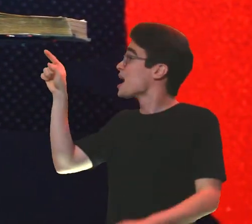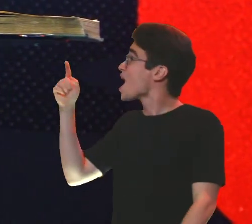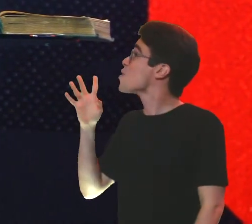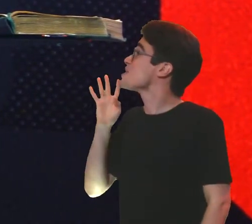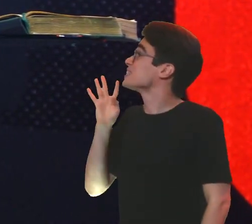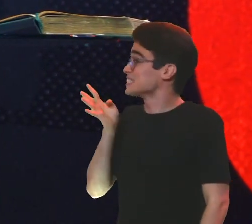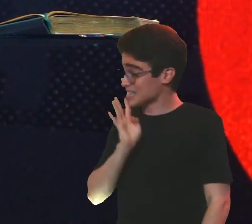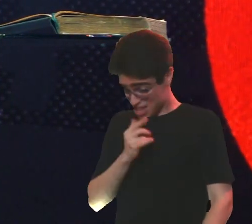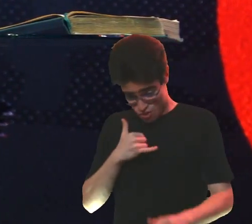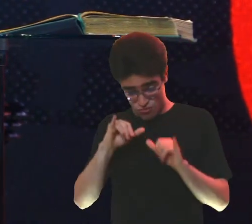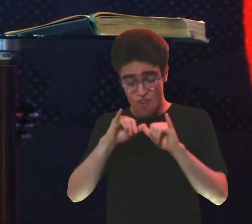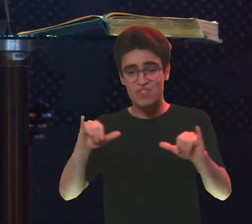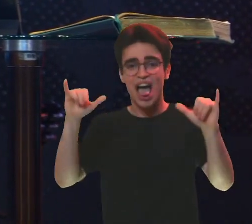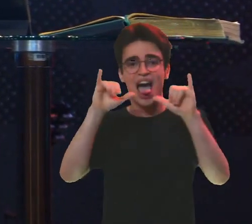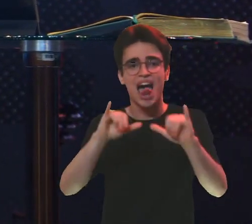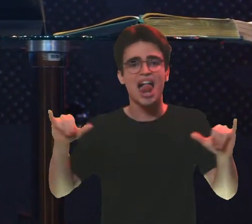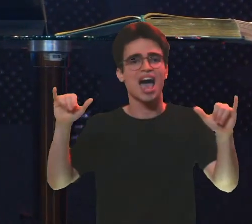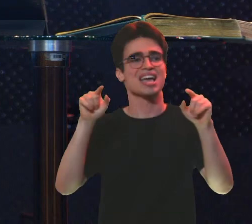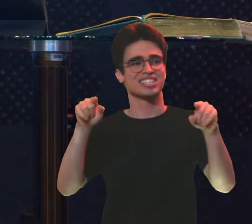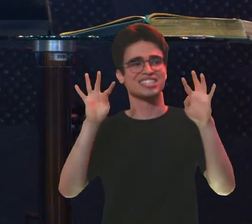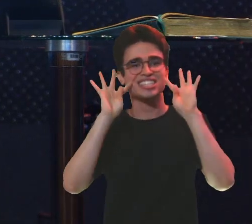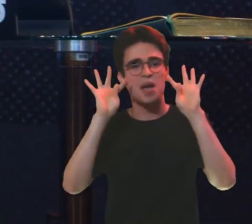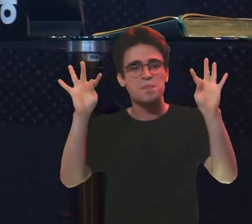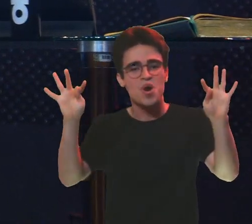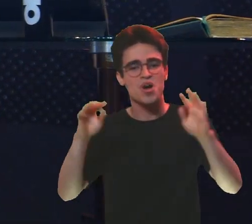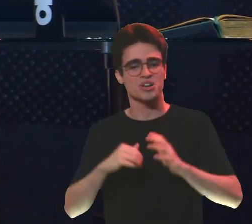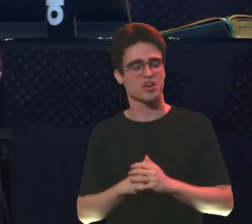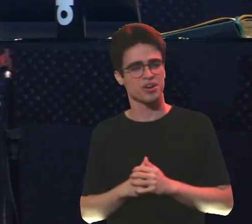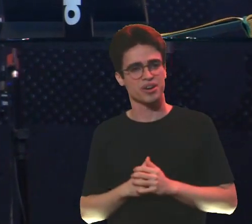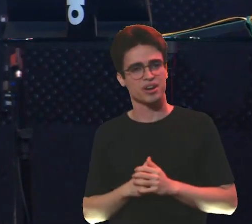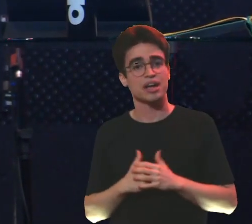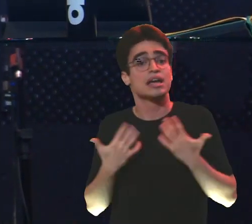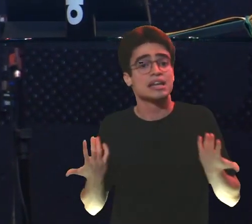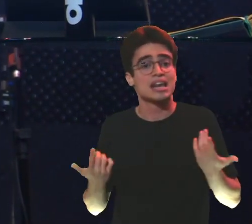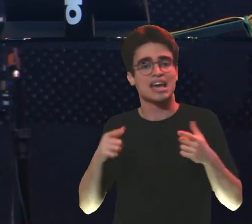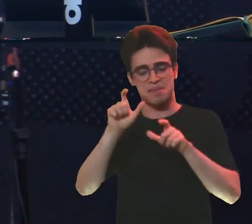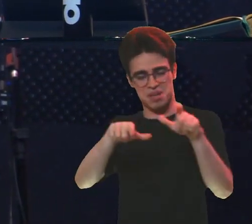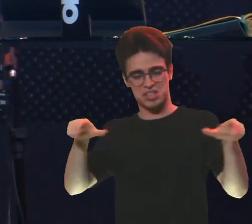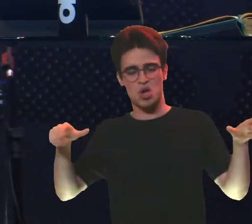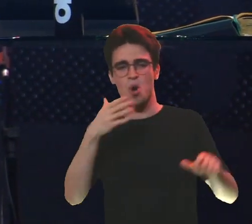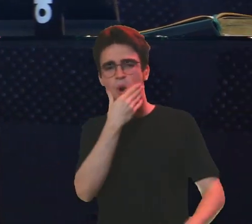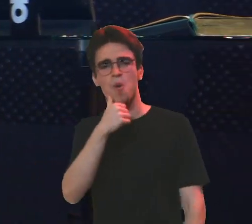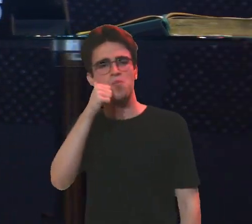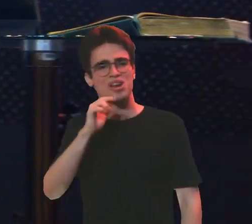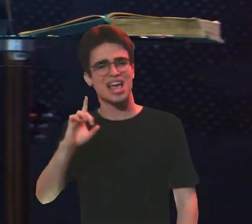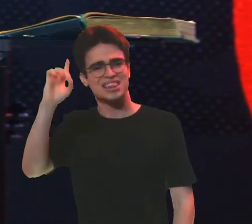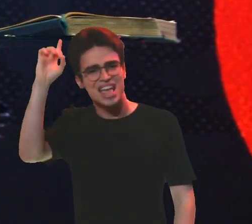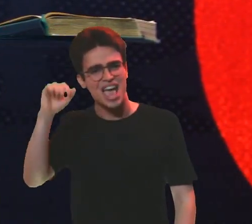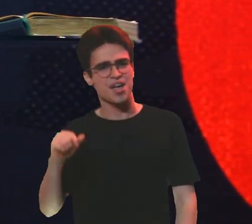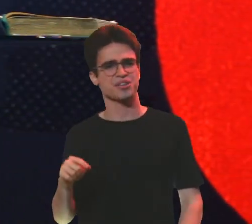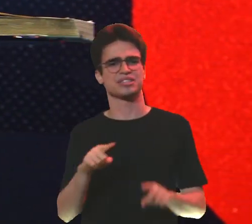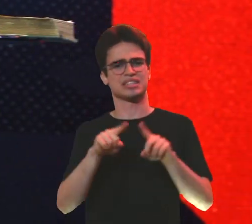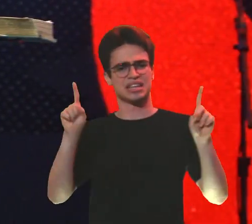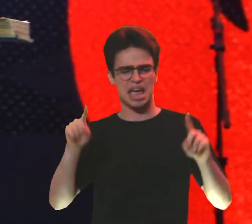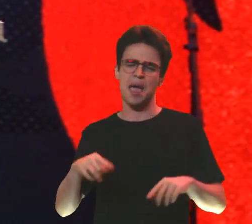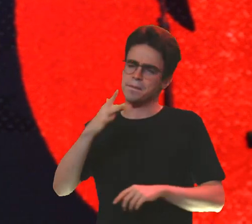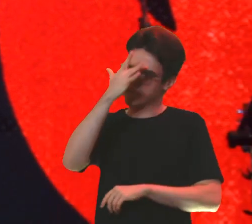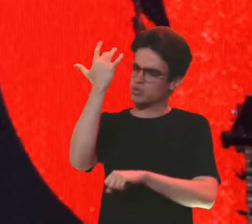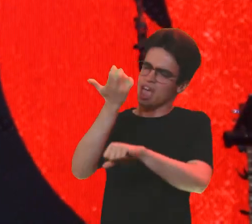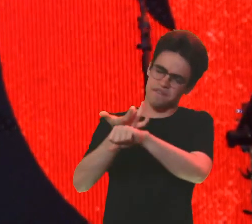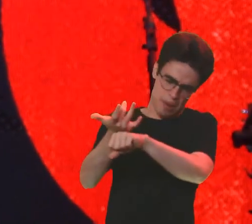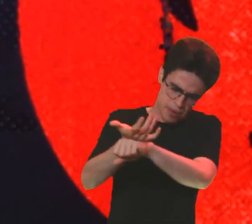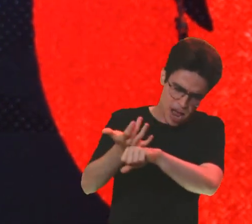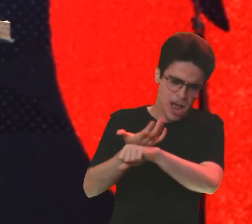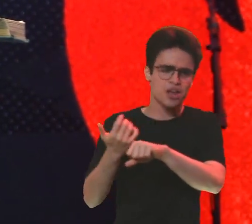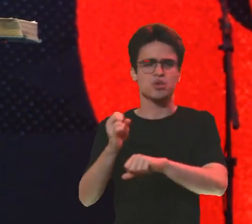você conheceu. Esses homens e mulheres de Deus, esses heróis da fé, sejam os avivalistas,